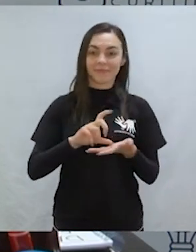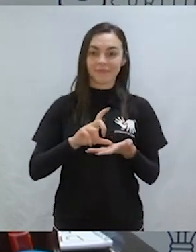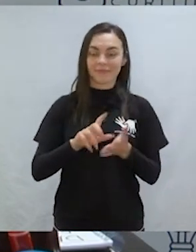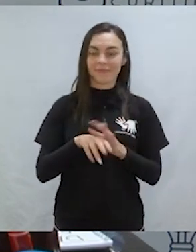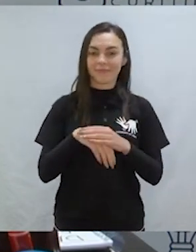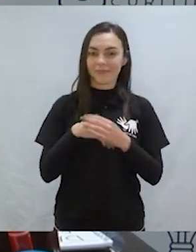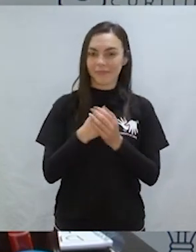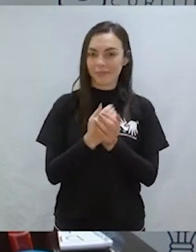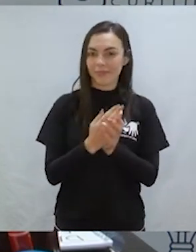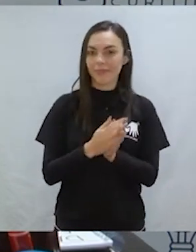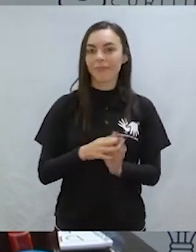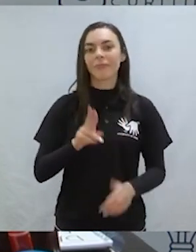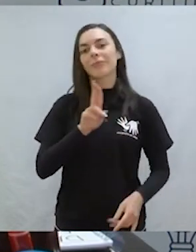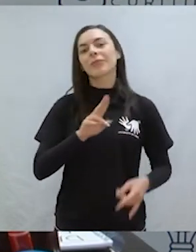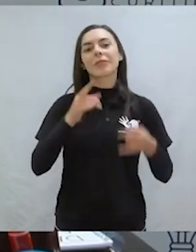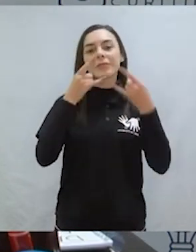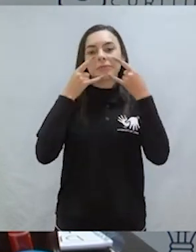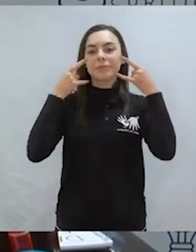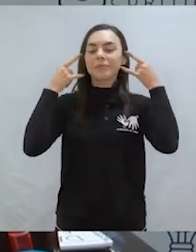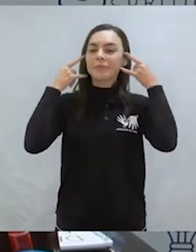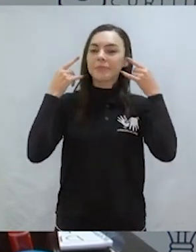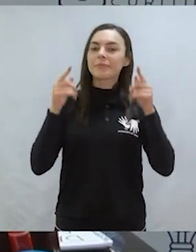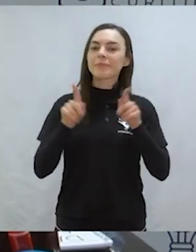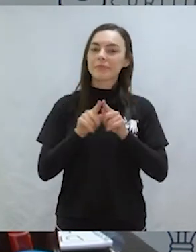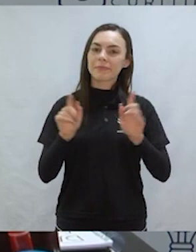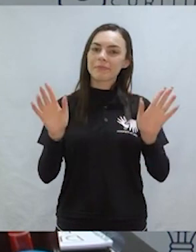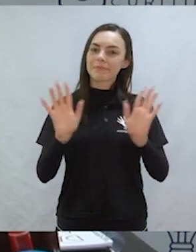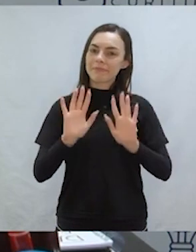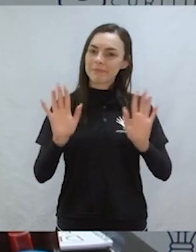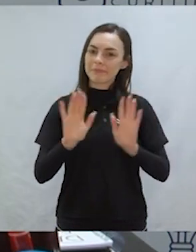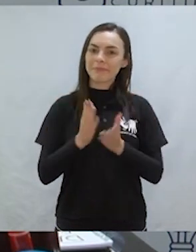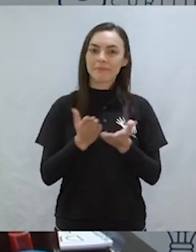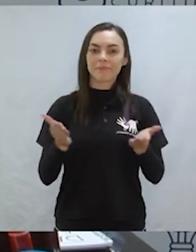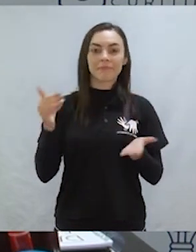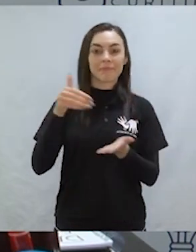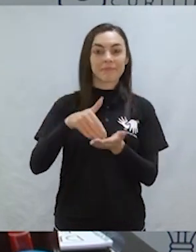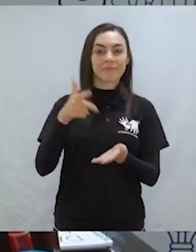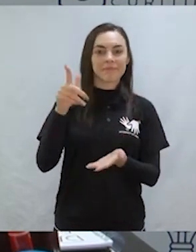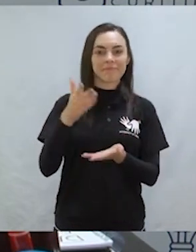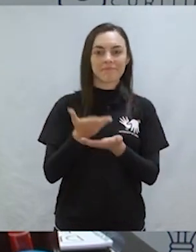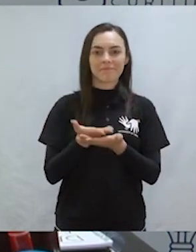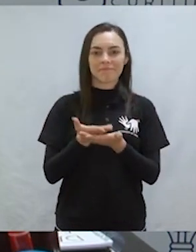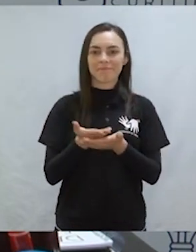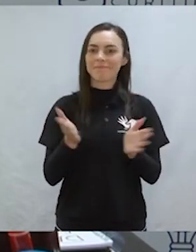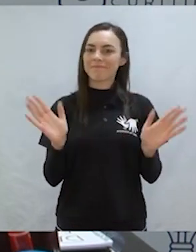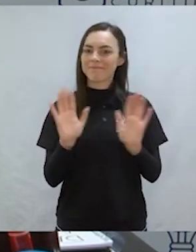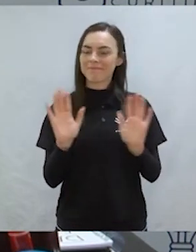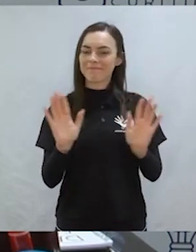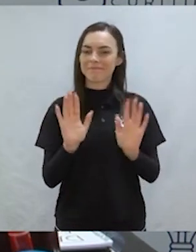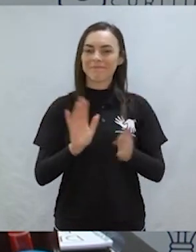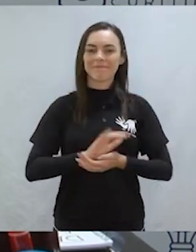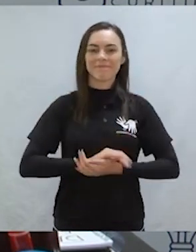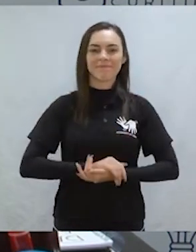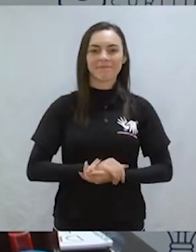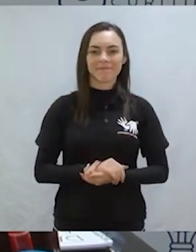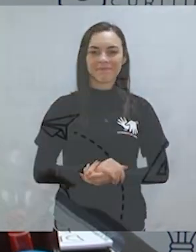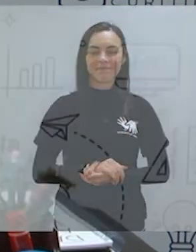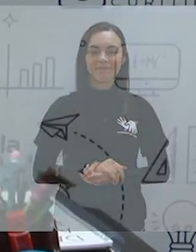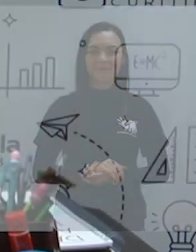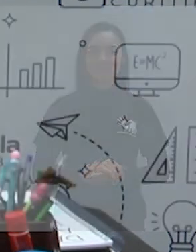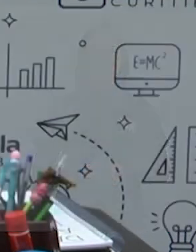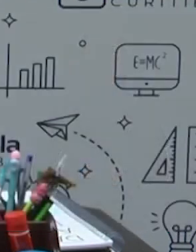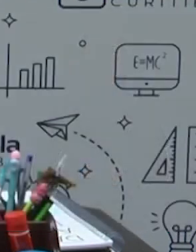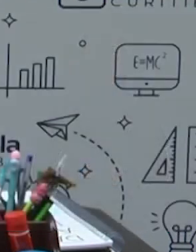mãos, colocar minha máscara e deixar um tchau aqui para vocês. Até a próxima. Tchau, tchau.